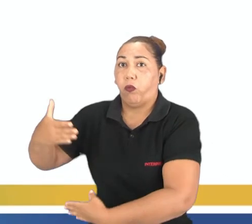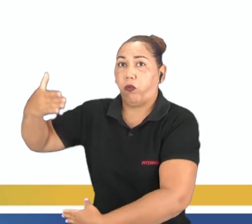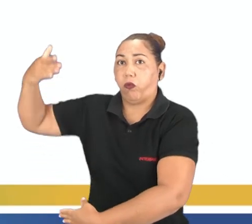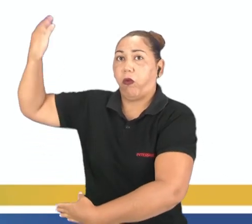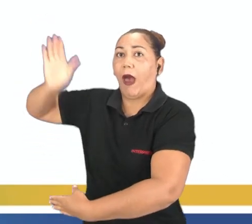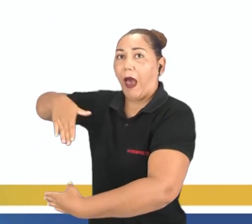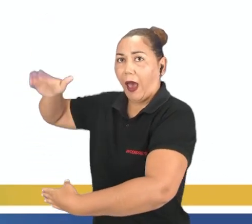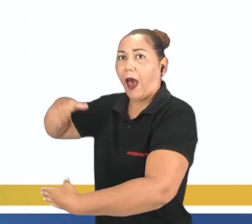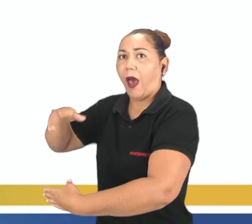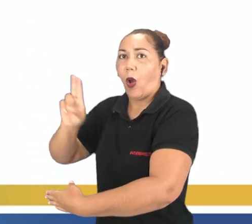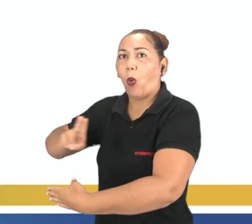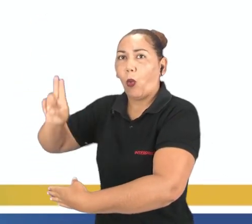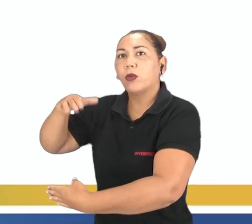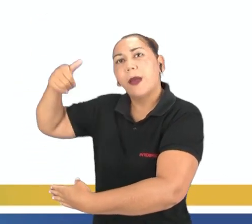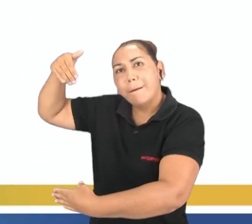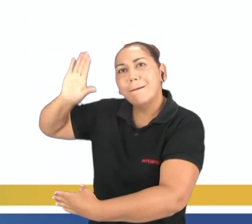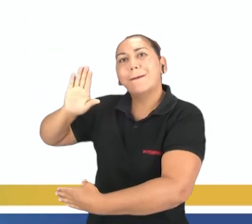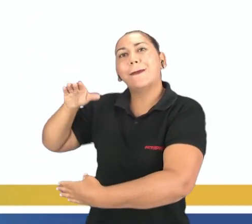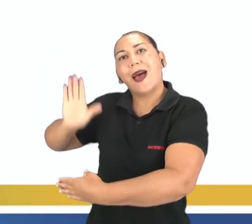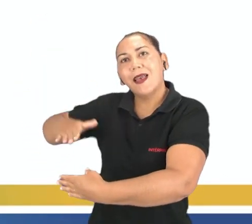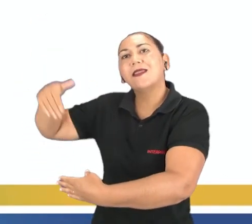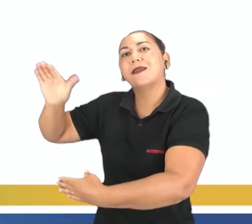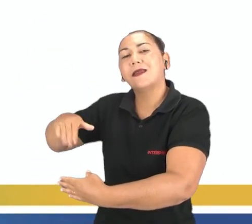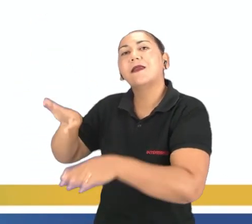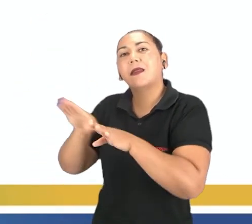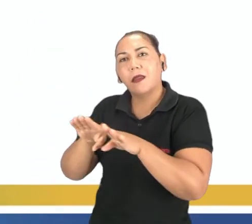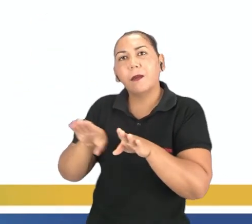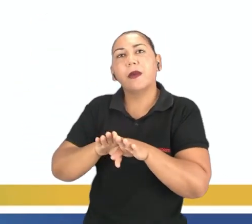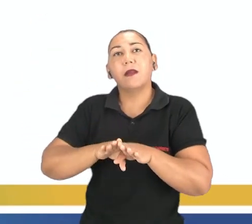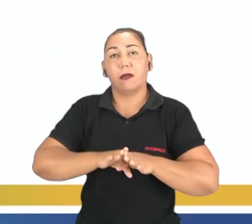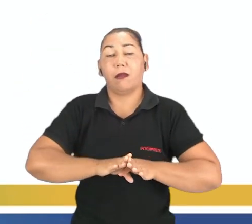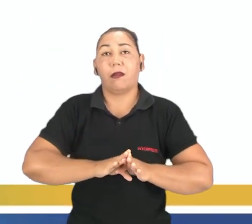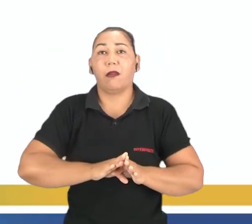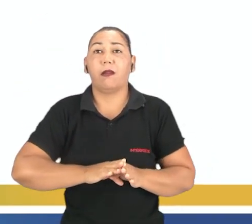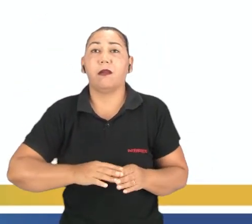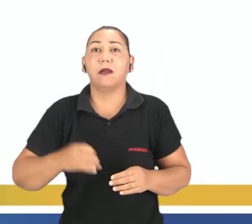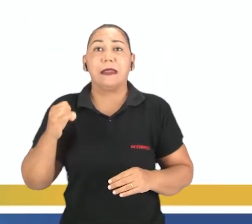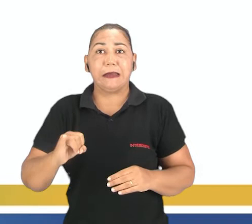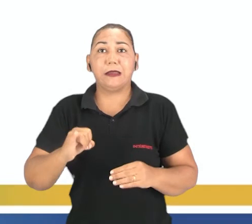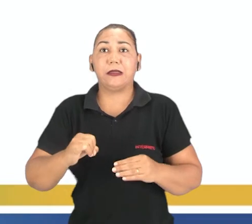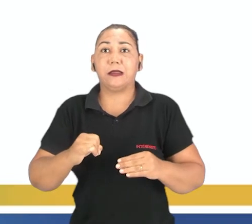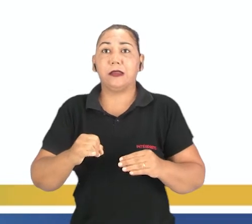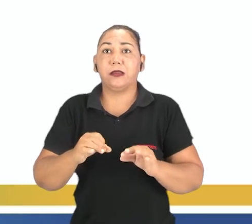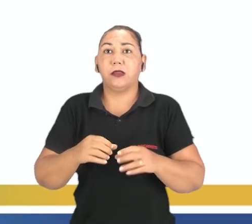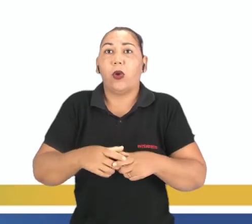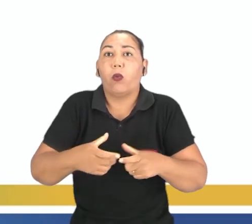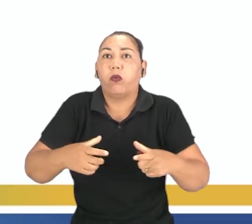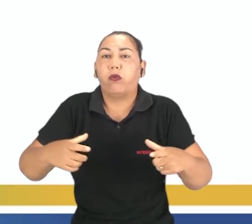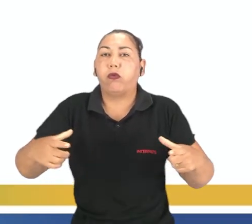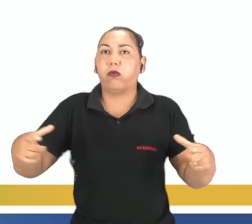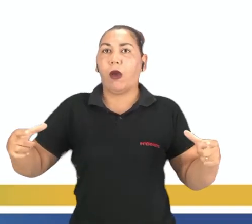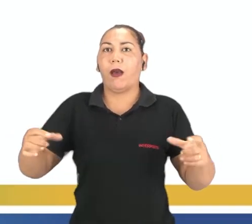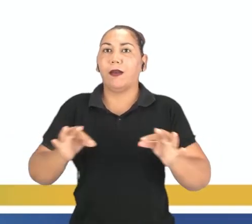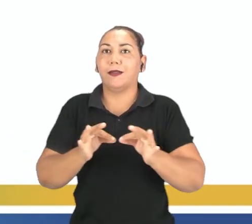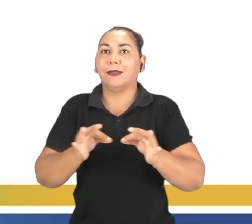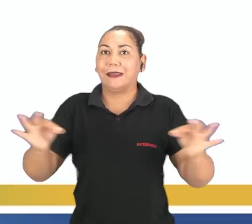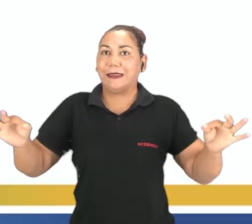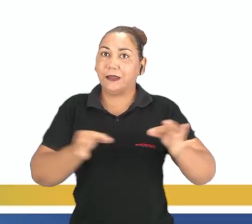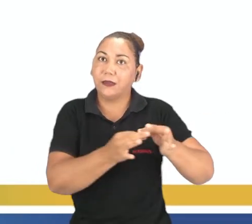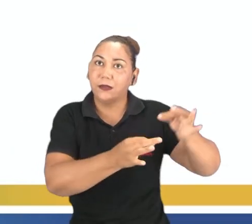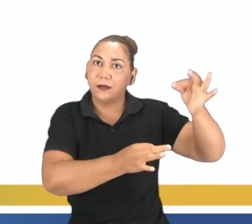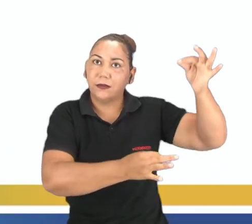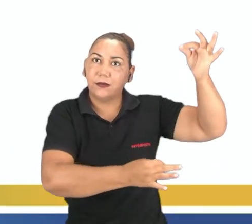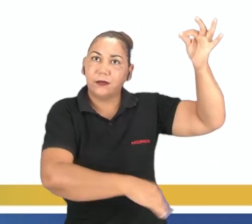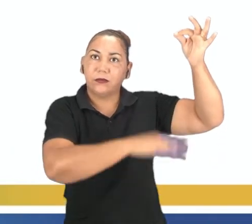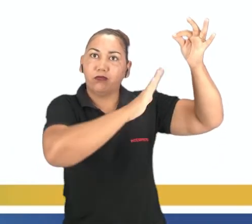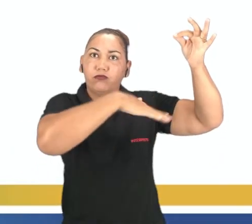são diretamente proporcionais. Então, se aumenta aí a área pintada, a quantidade de latas também deve aumentar. Então, observe